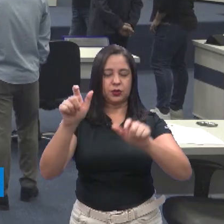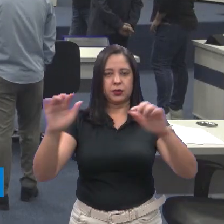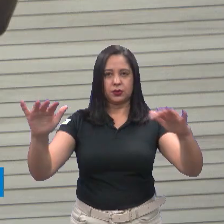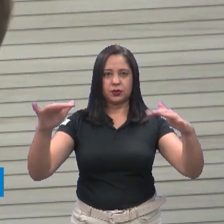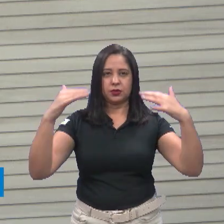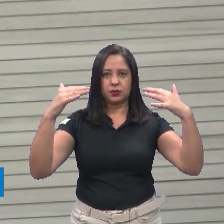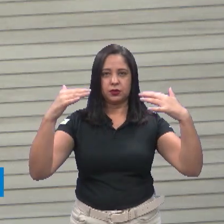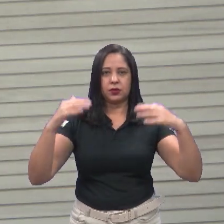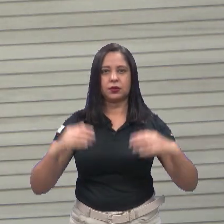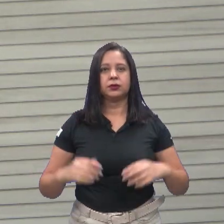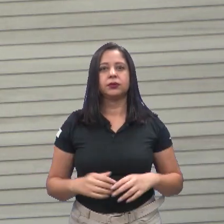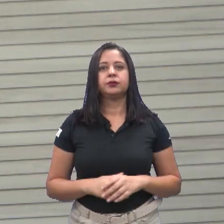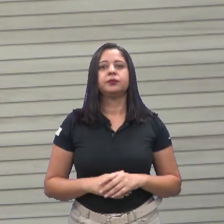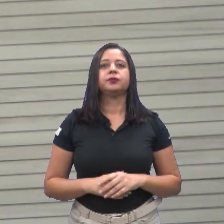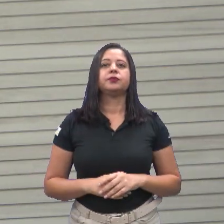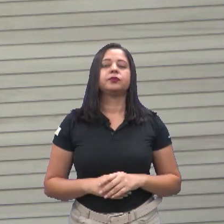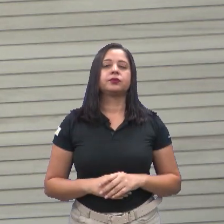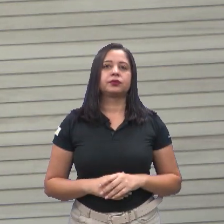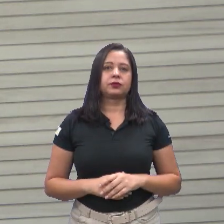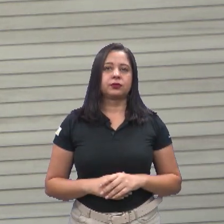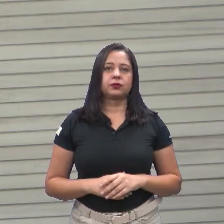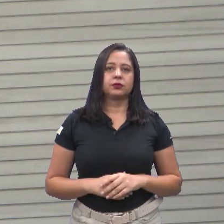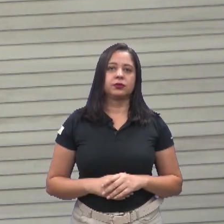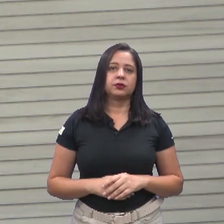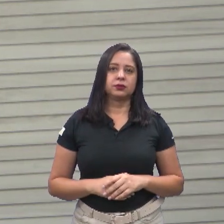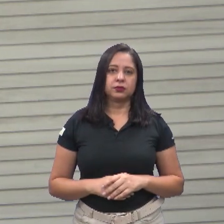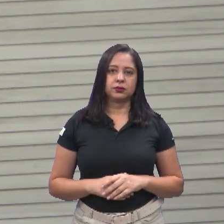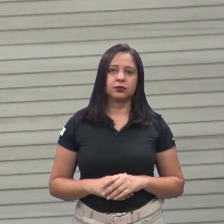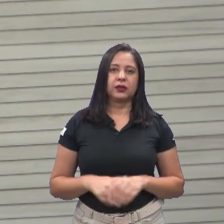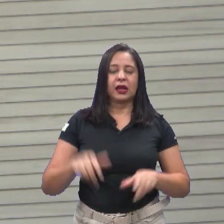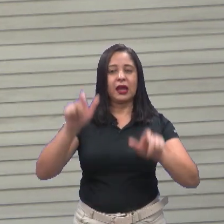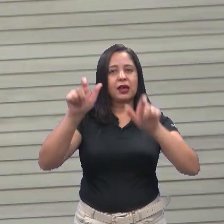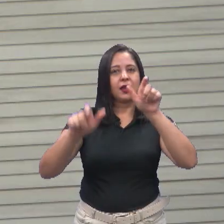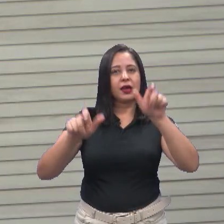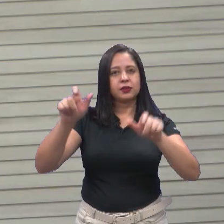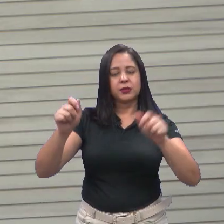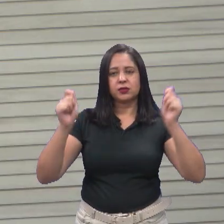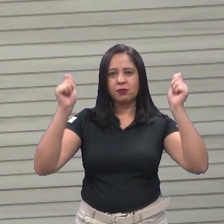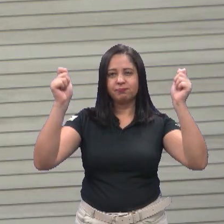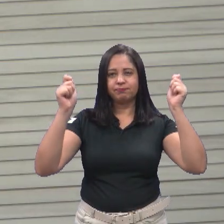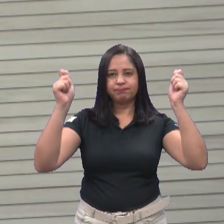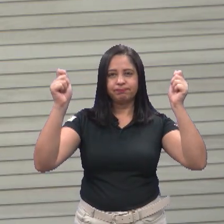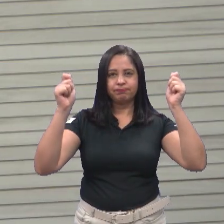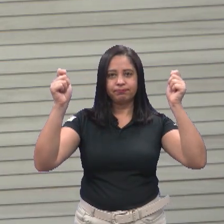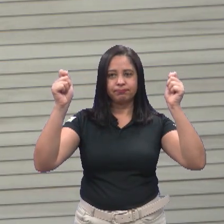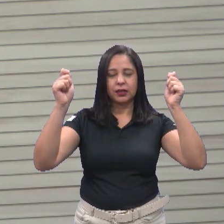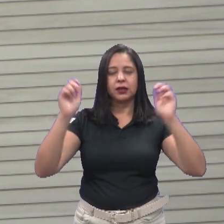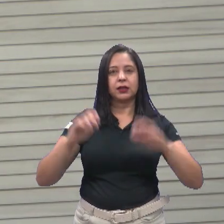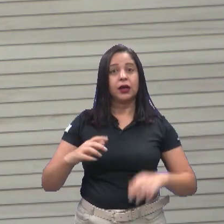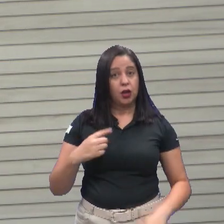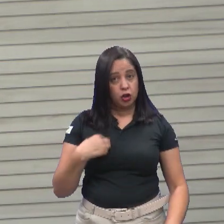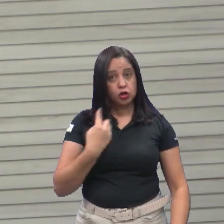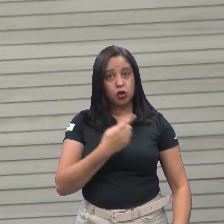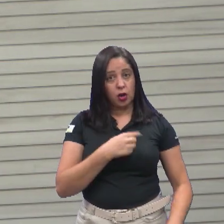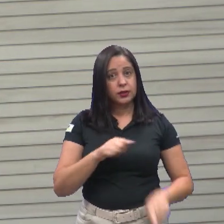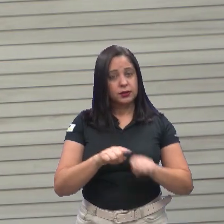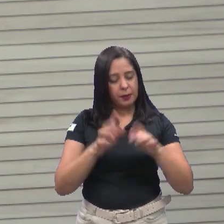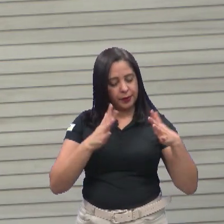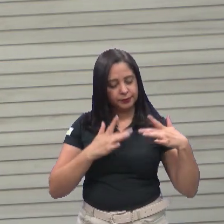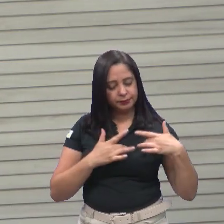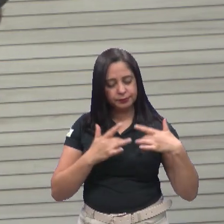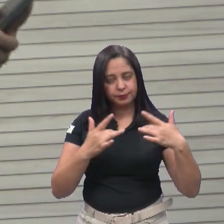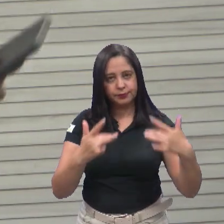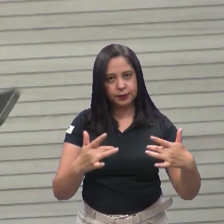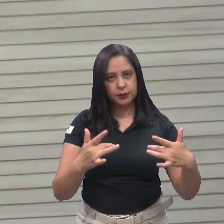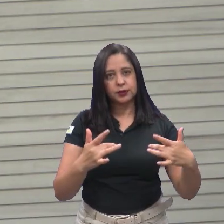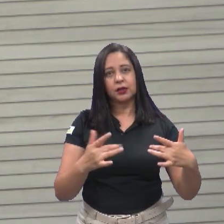amigos que estão ali na galeria, reivindicando essa pauta, dizendo que nós também somos solidários a essa questão, conforme já foi dito